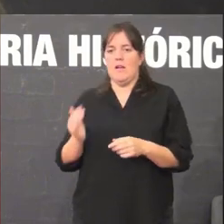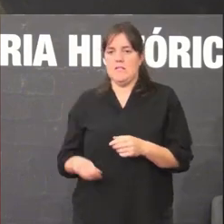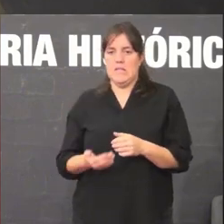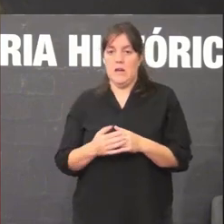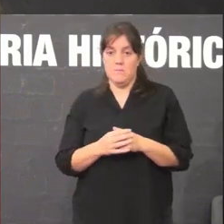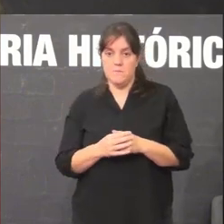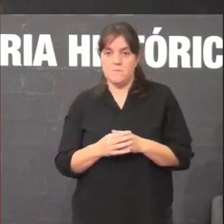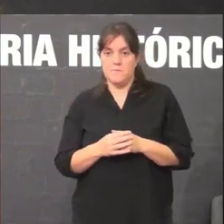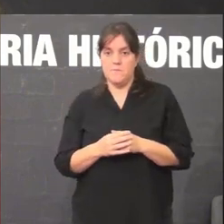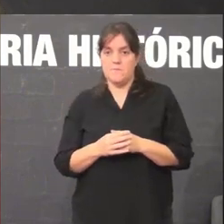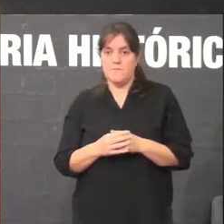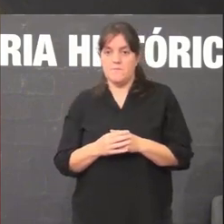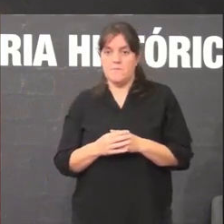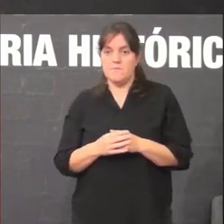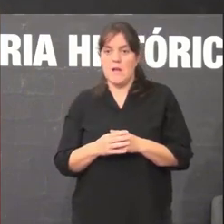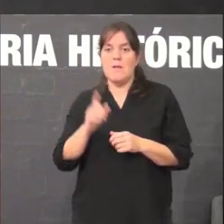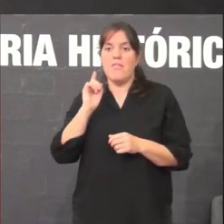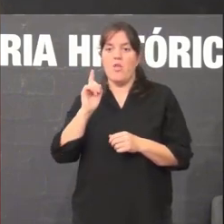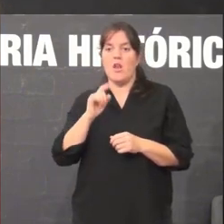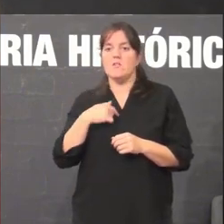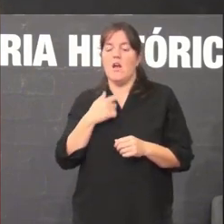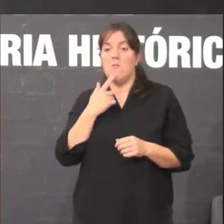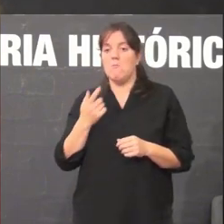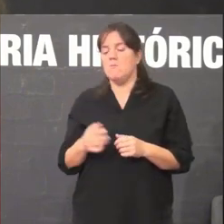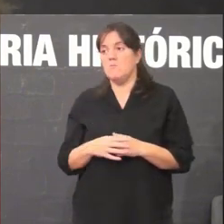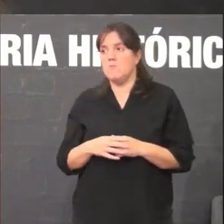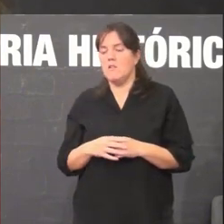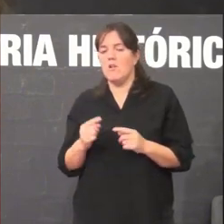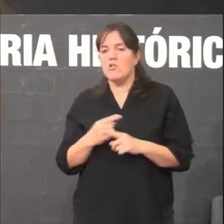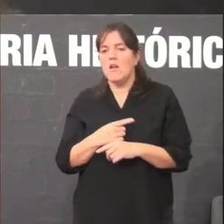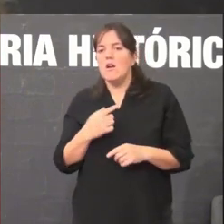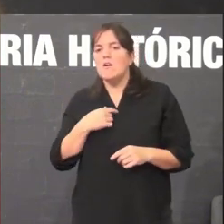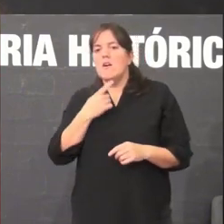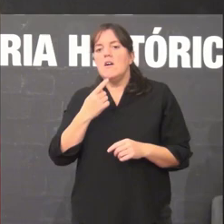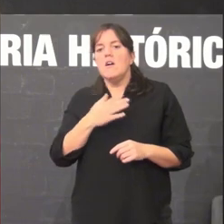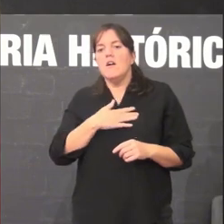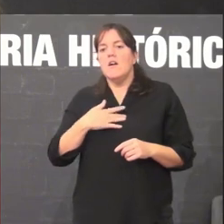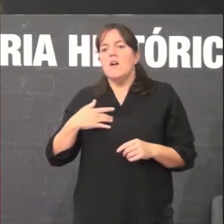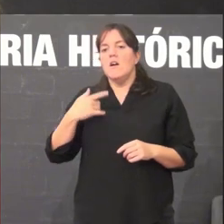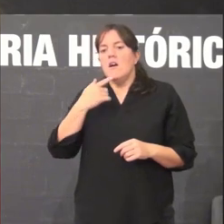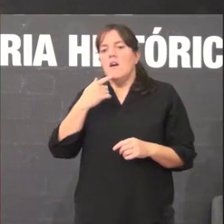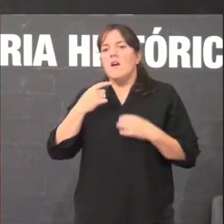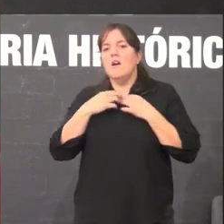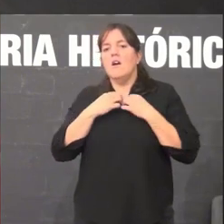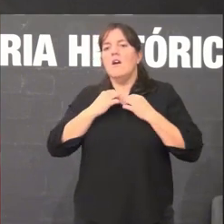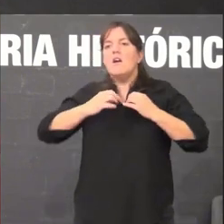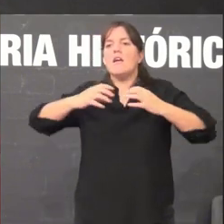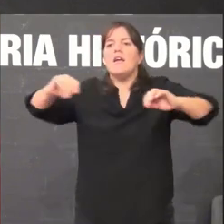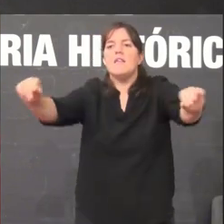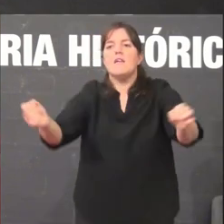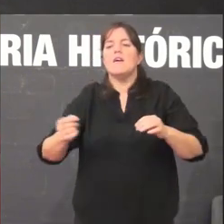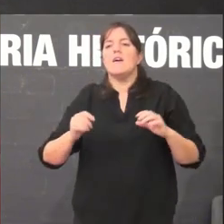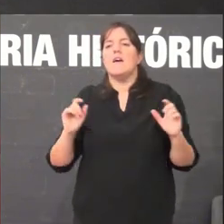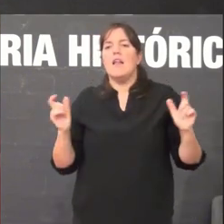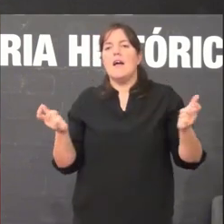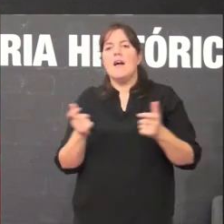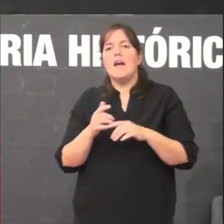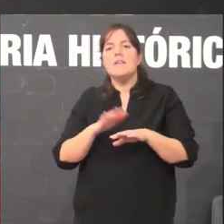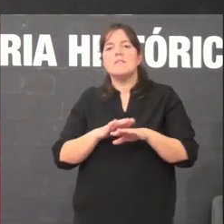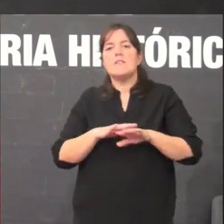seja, esta derrapagem à portuguesa, deste centro político, deste centro-esquerda político que vai impor esta memória,